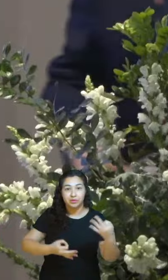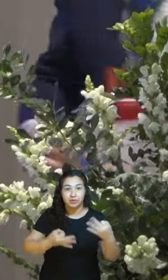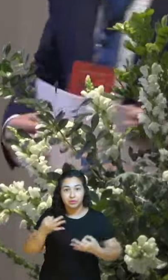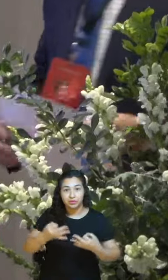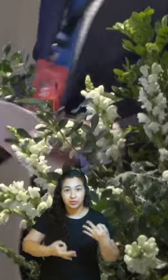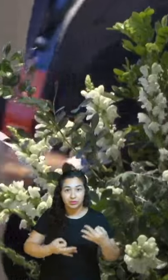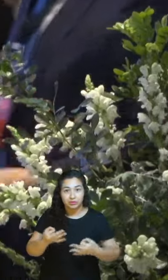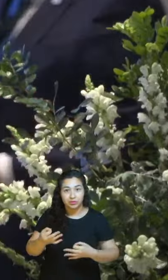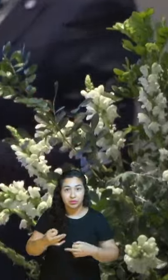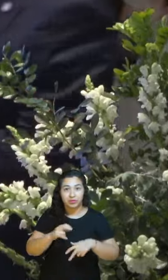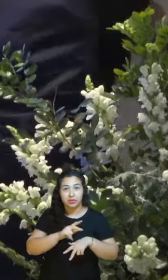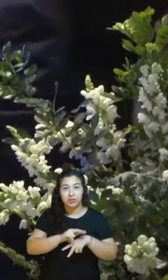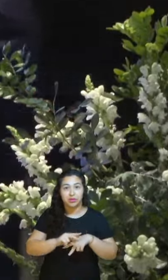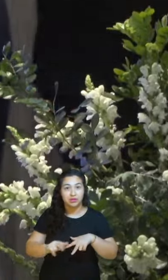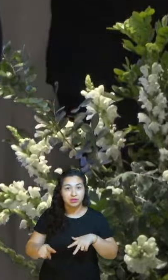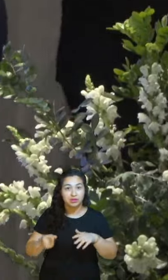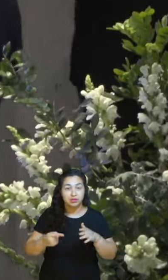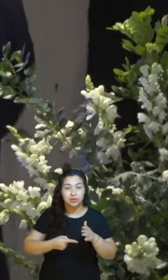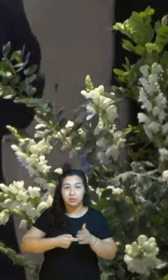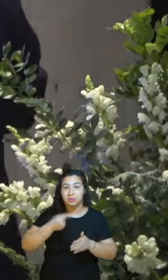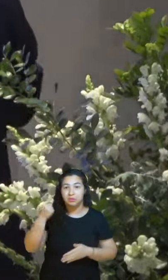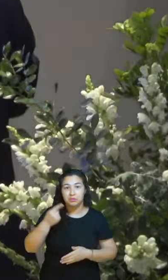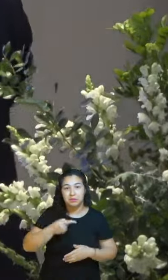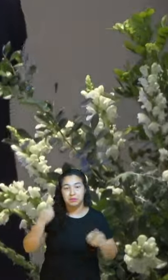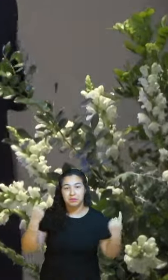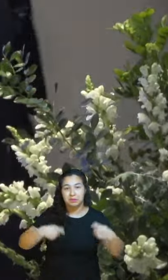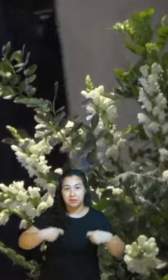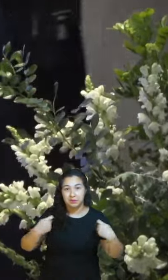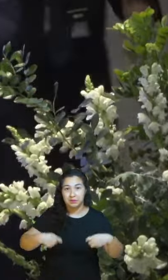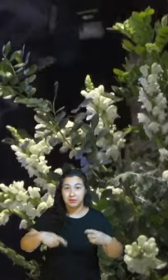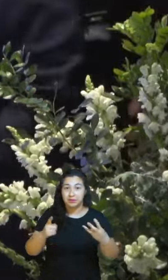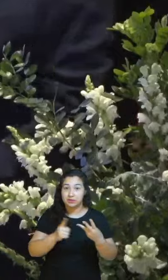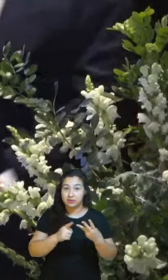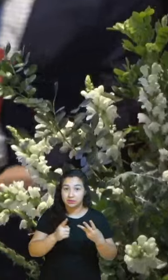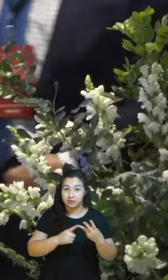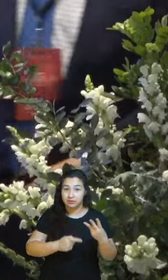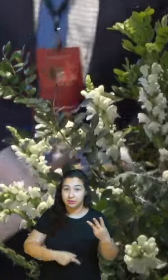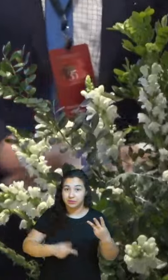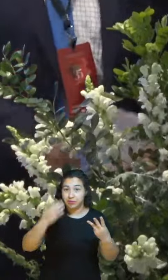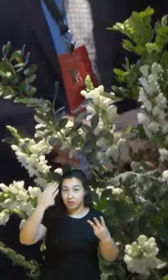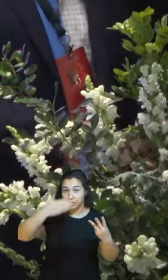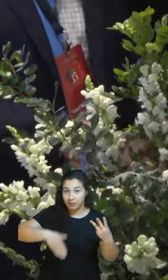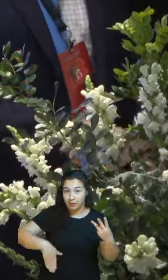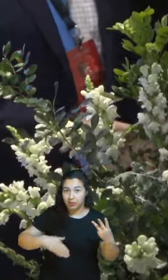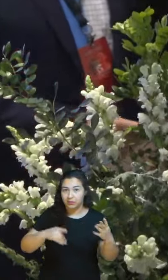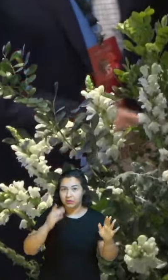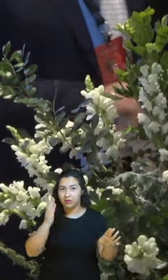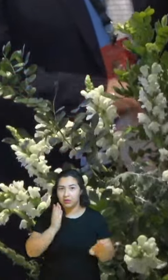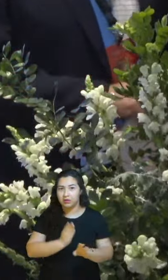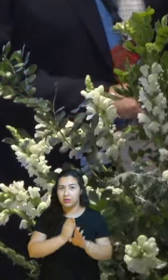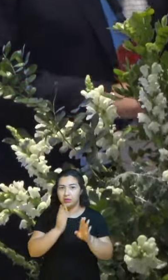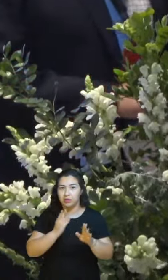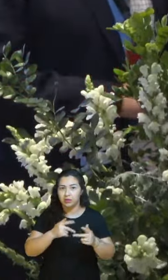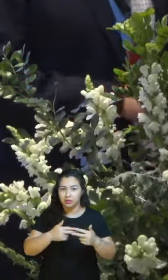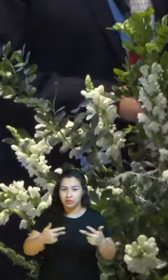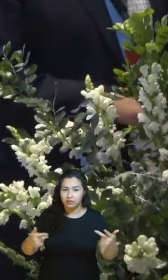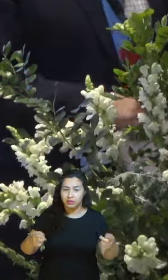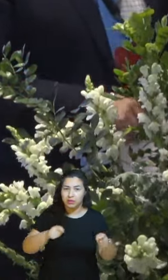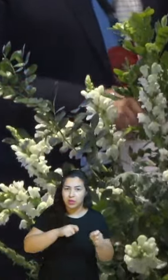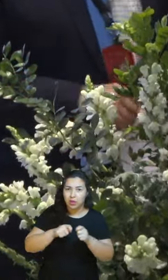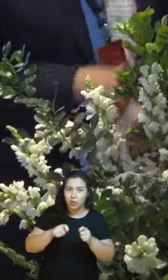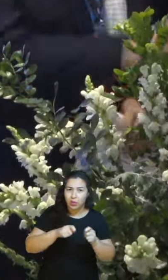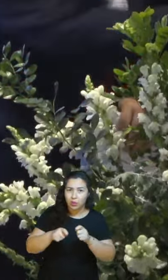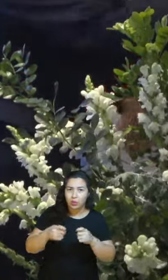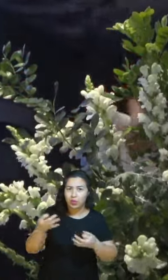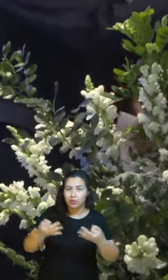gênero de primeira necessidade e também a prova pericial e o seu controle pelo juiz vamos